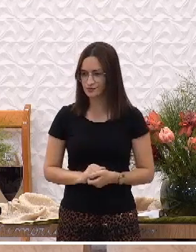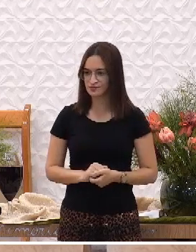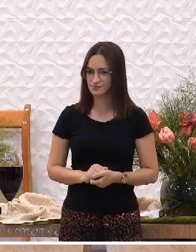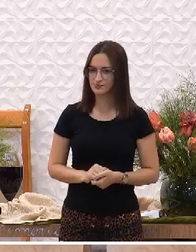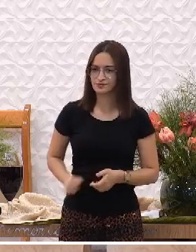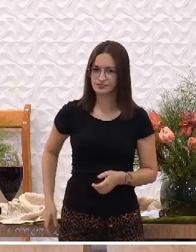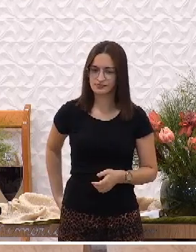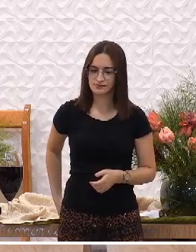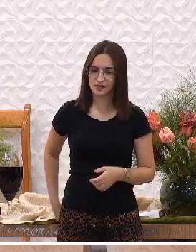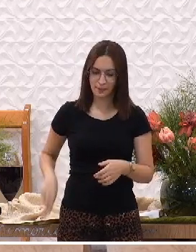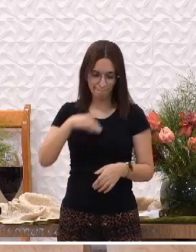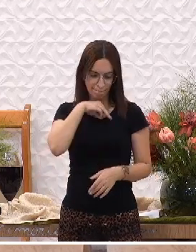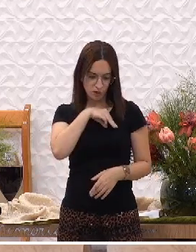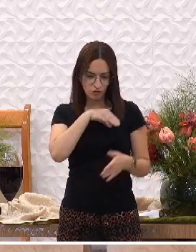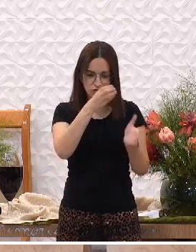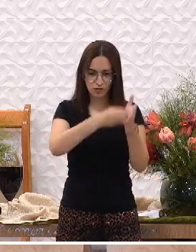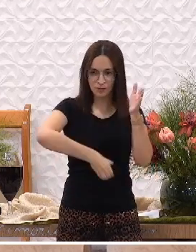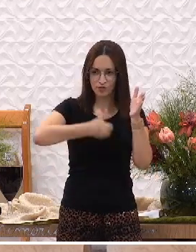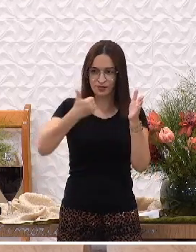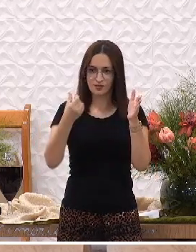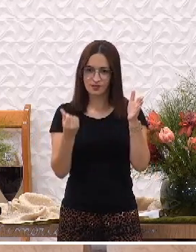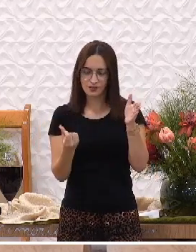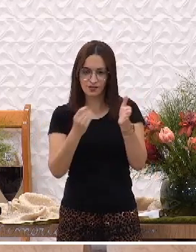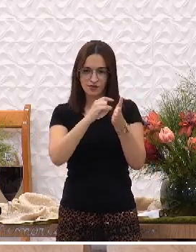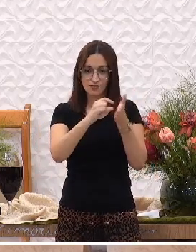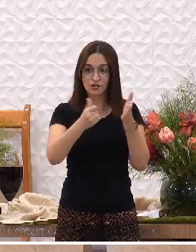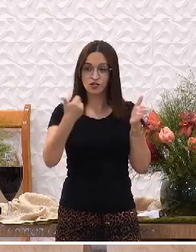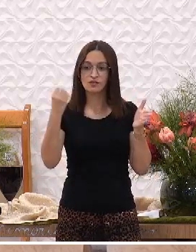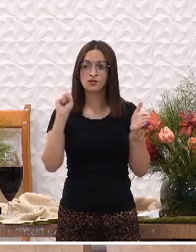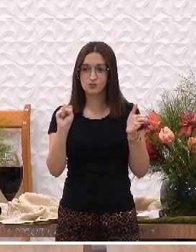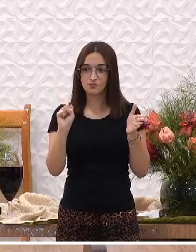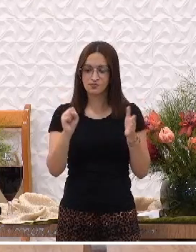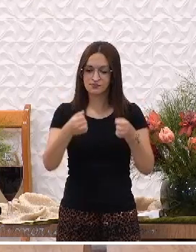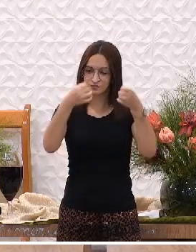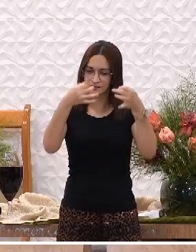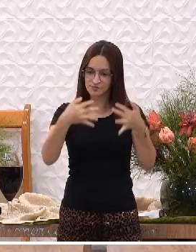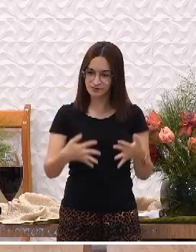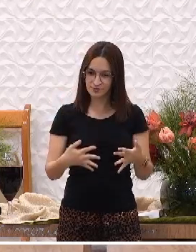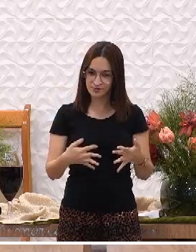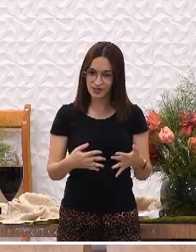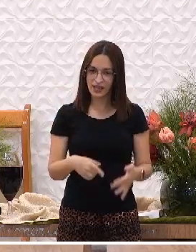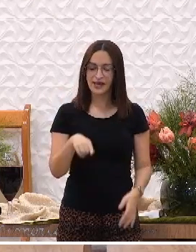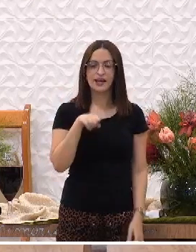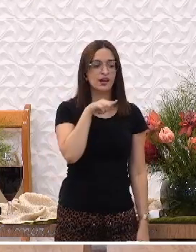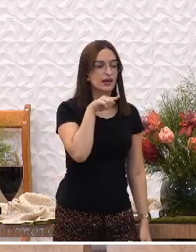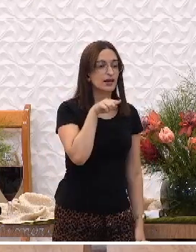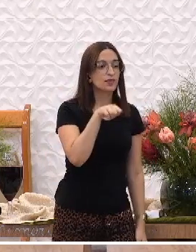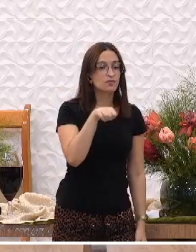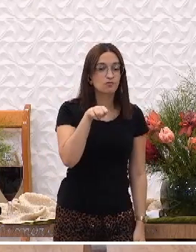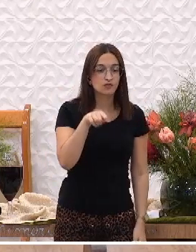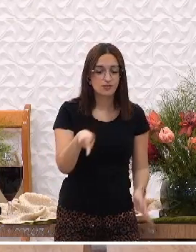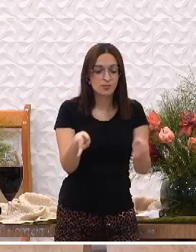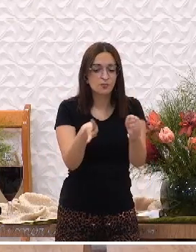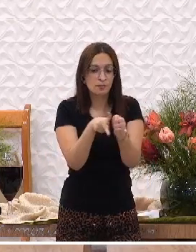Mateus 16, versículo 18. Diz o seguinte: também lhe digo que você é Pedro, e sobre esta pedra edificarei a